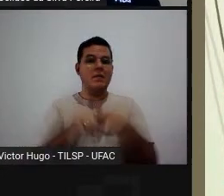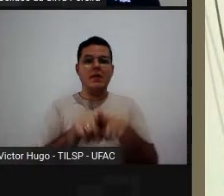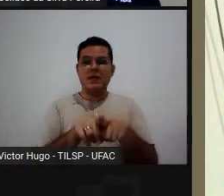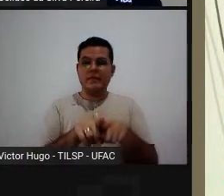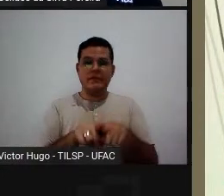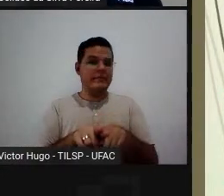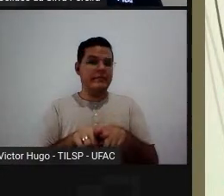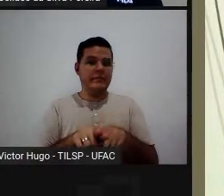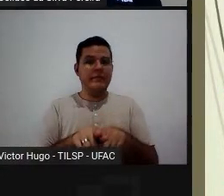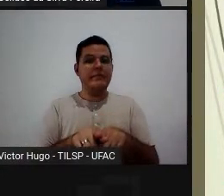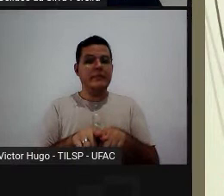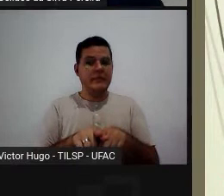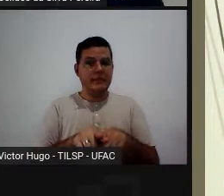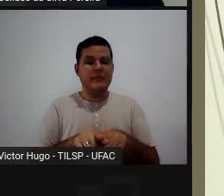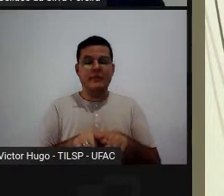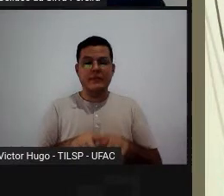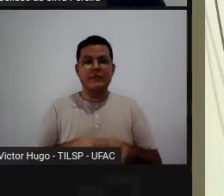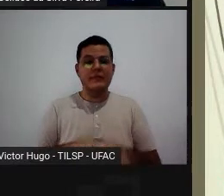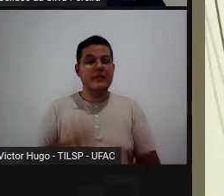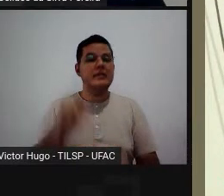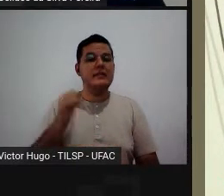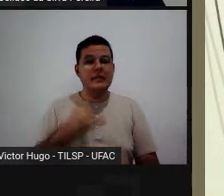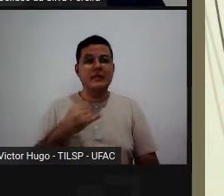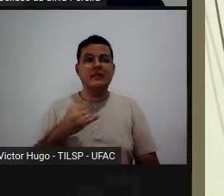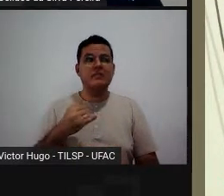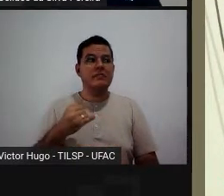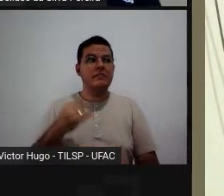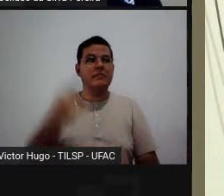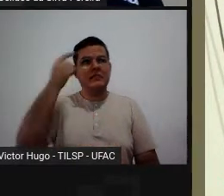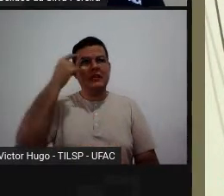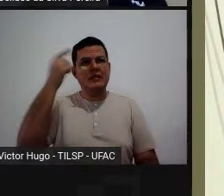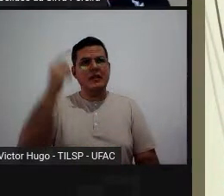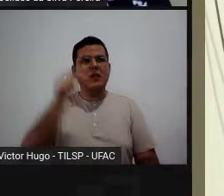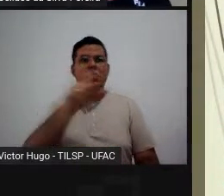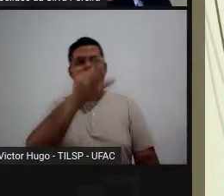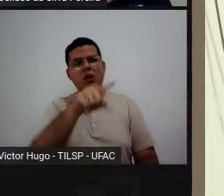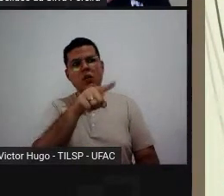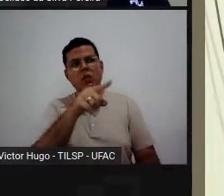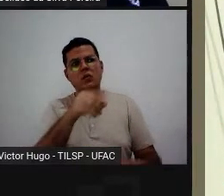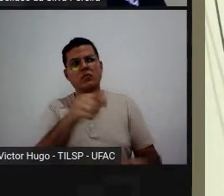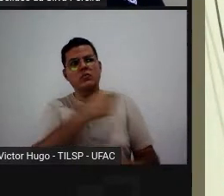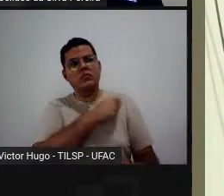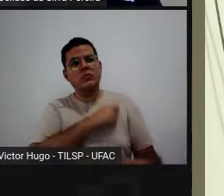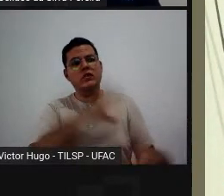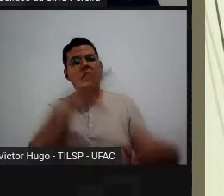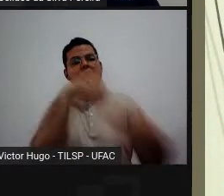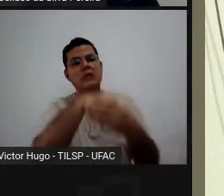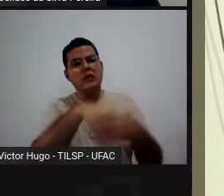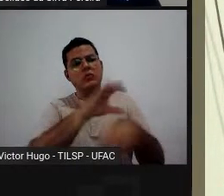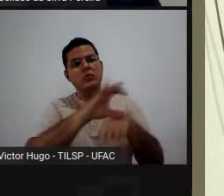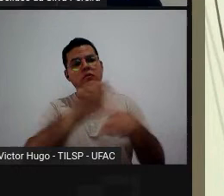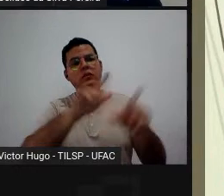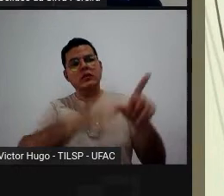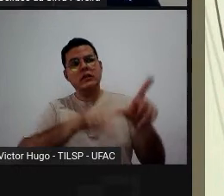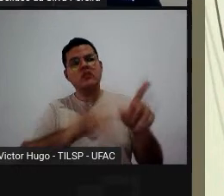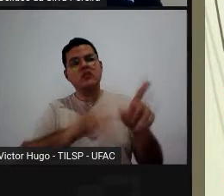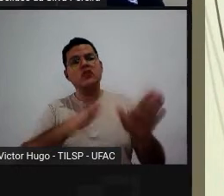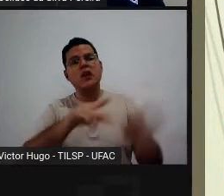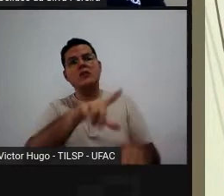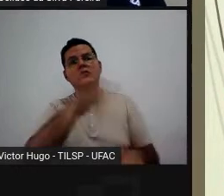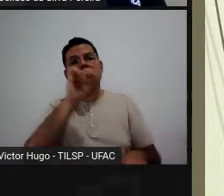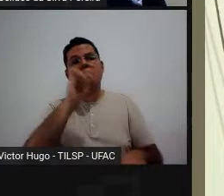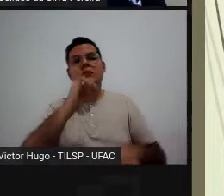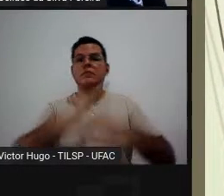o aluno já está num curso de letras, ele já escolheu uma profissão, mas o discurso continua.